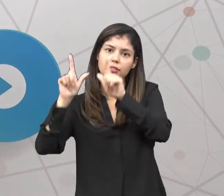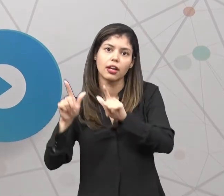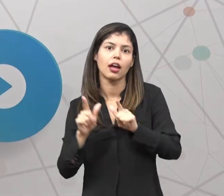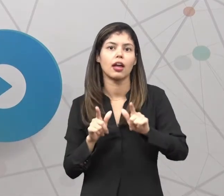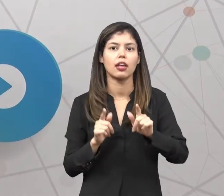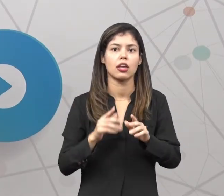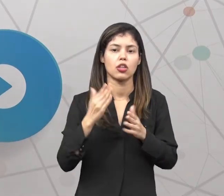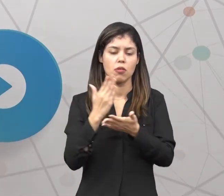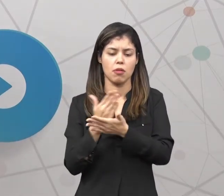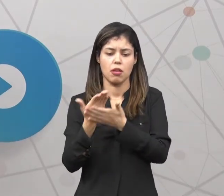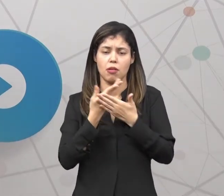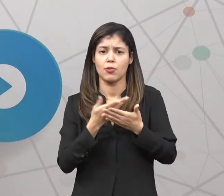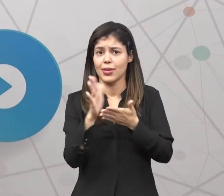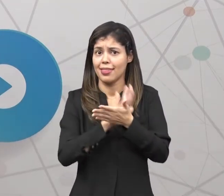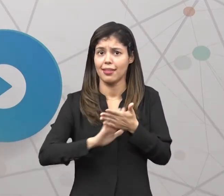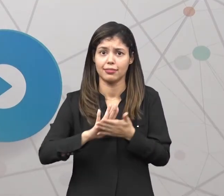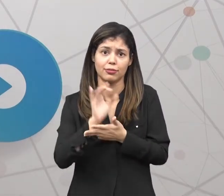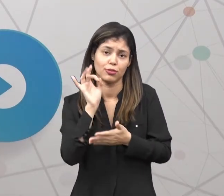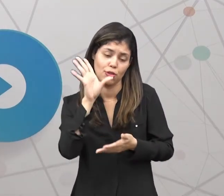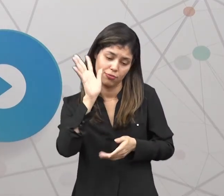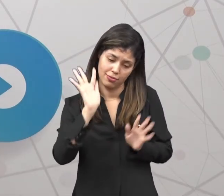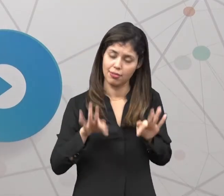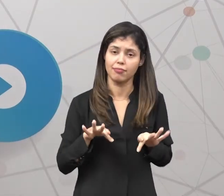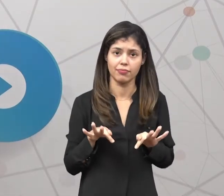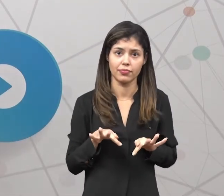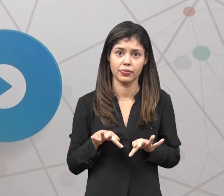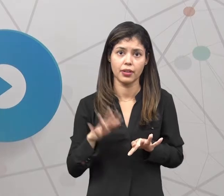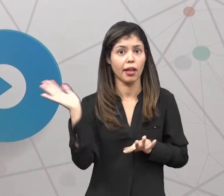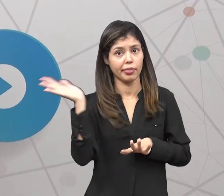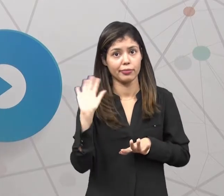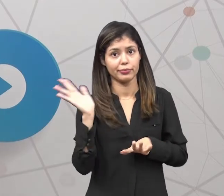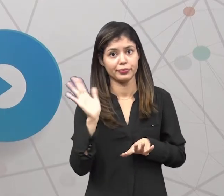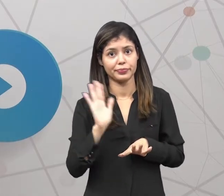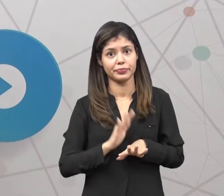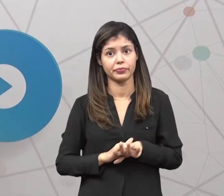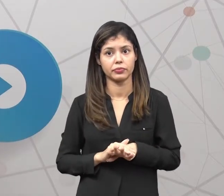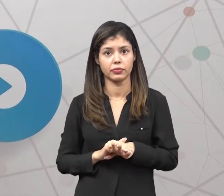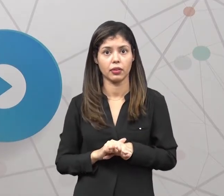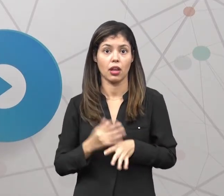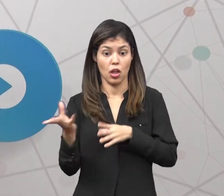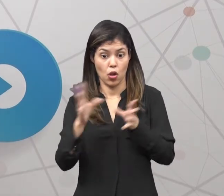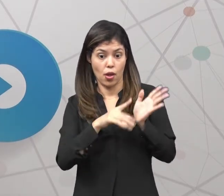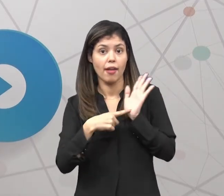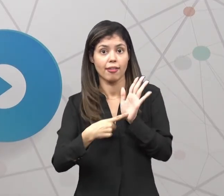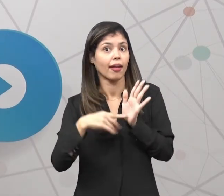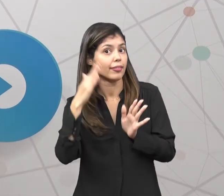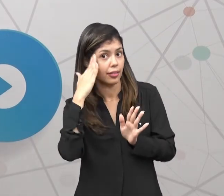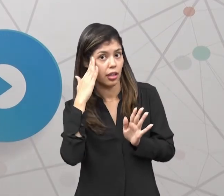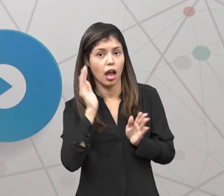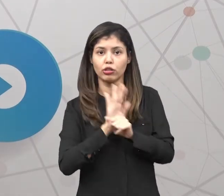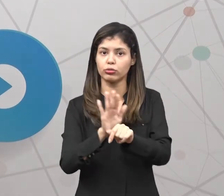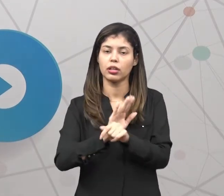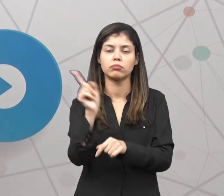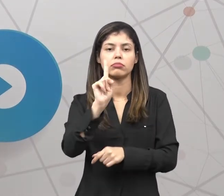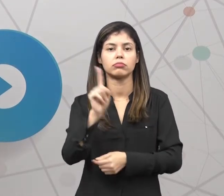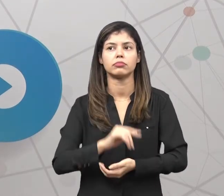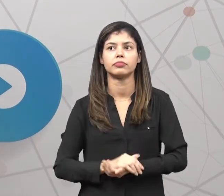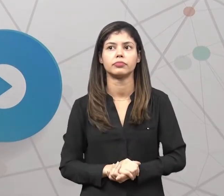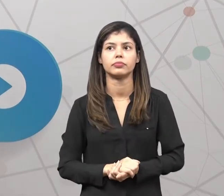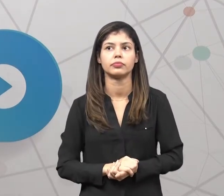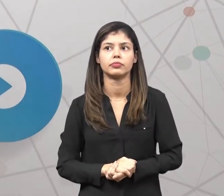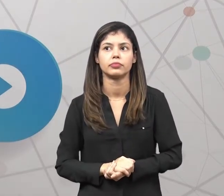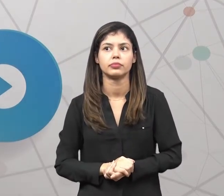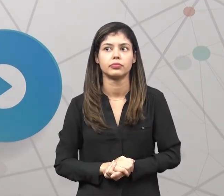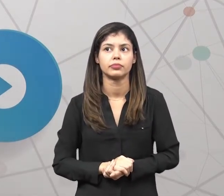ele não participou de quase nada. Só no final ele disse adeus, dando a entender que ele não vai ajudar.